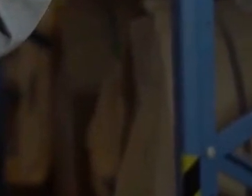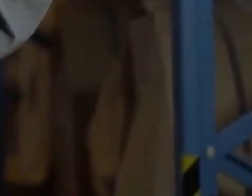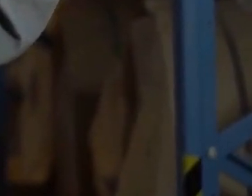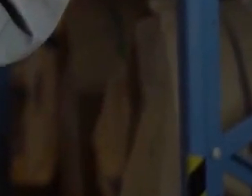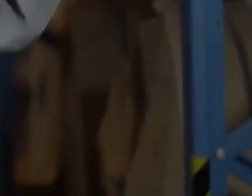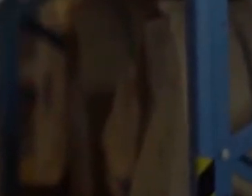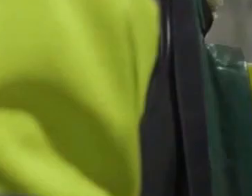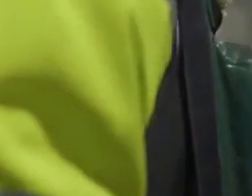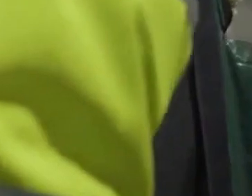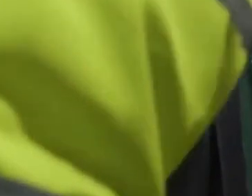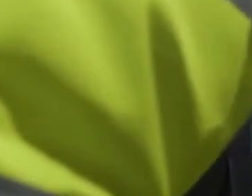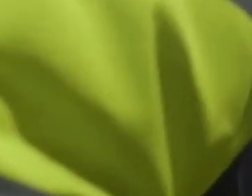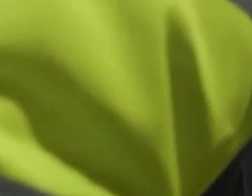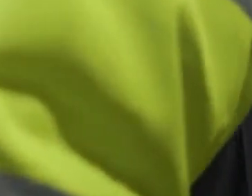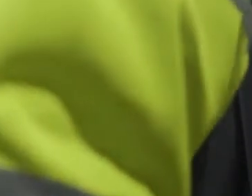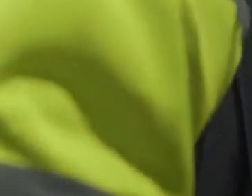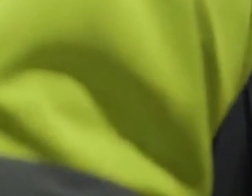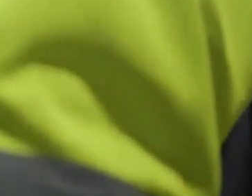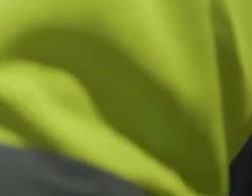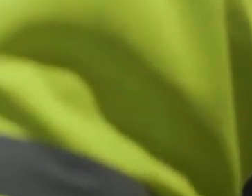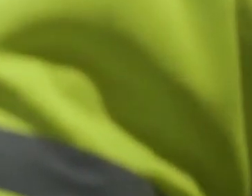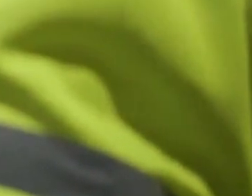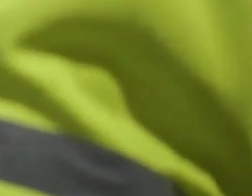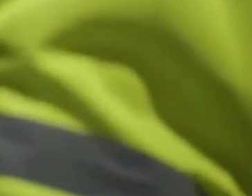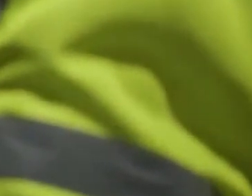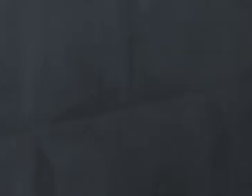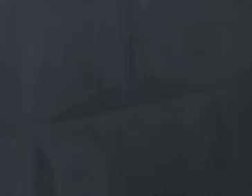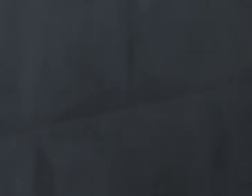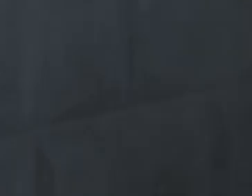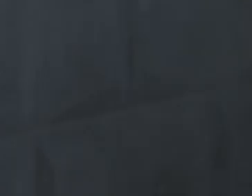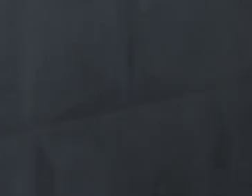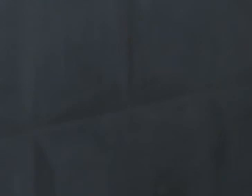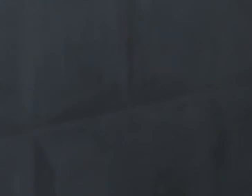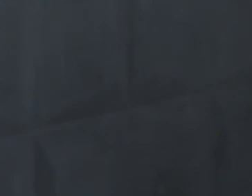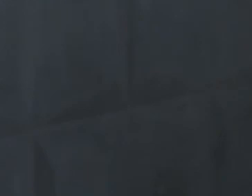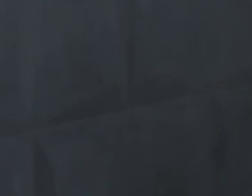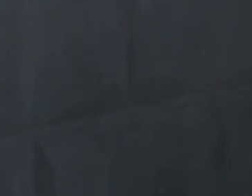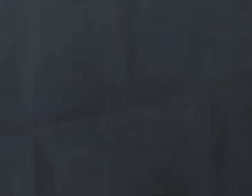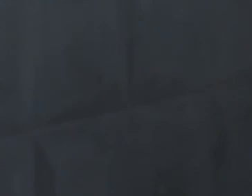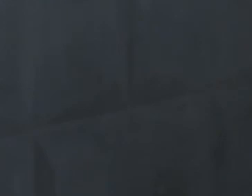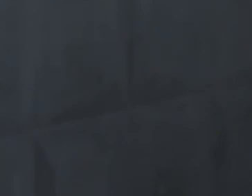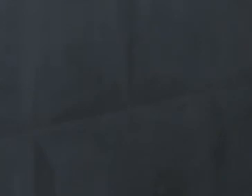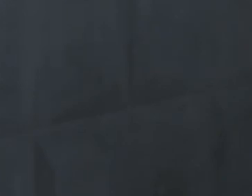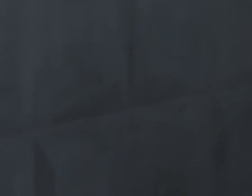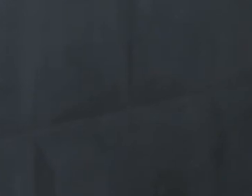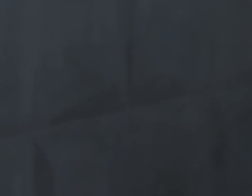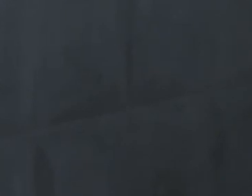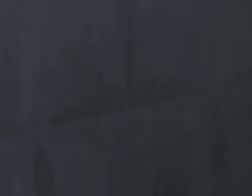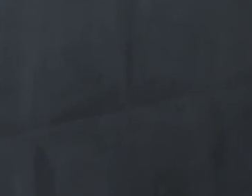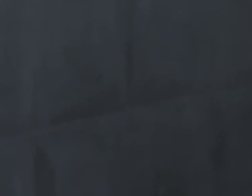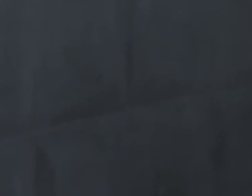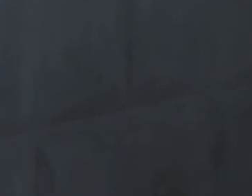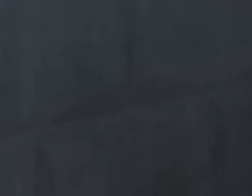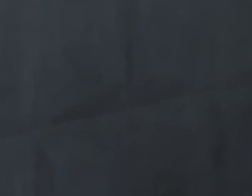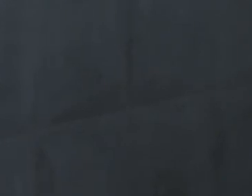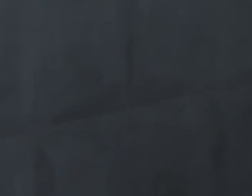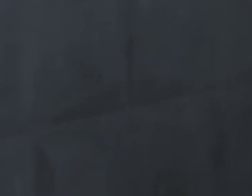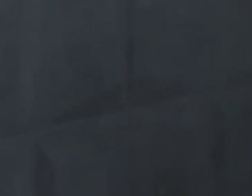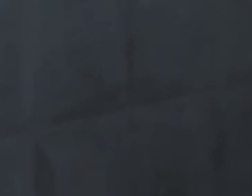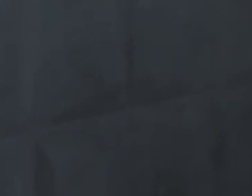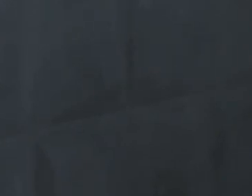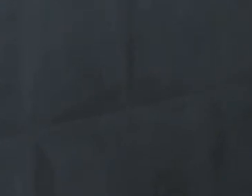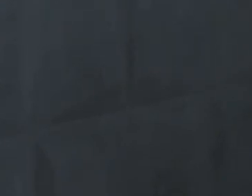universidades brasileiras, eles são formados lendo livros normalmente escritos por europeus, por americanos. Eu não estou dizendo que